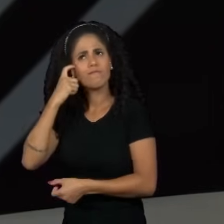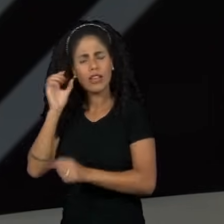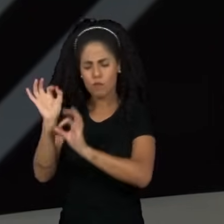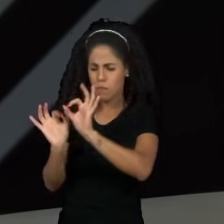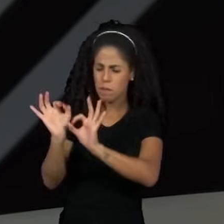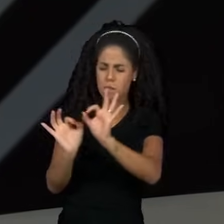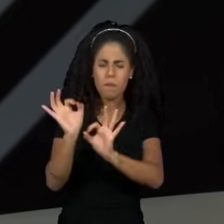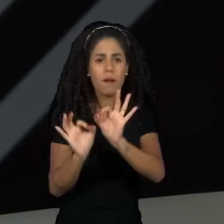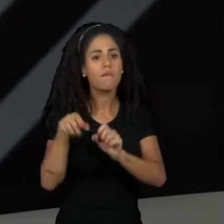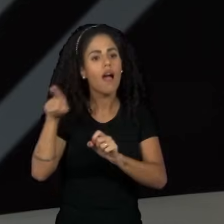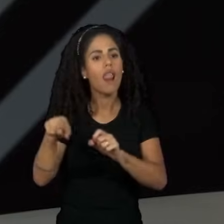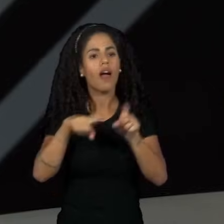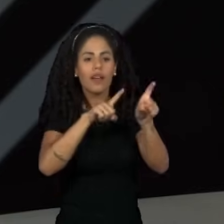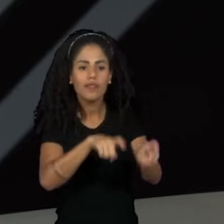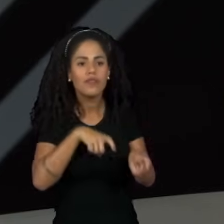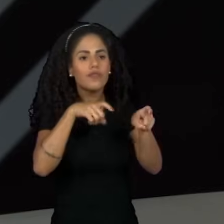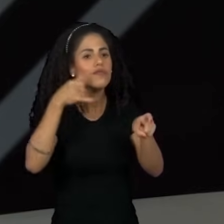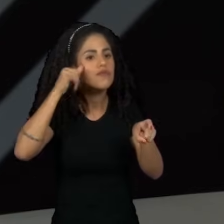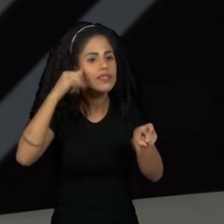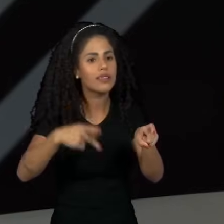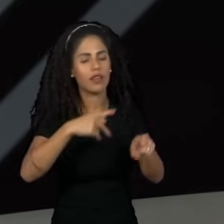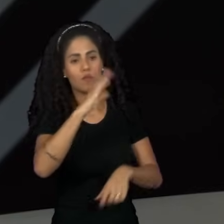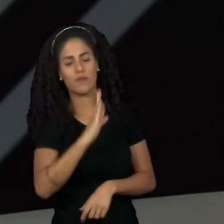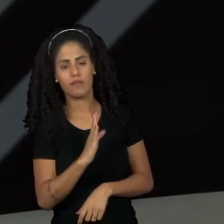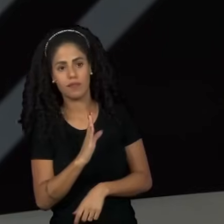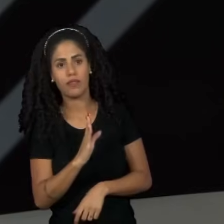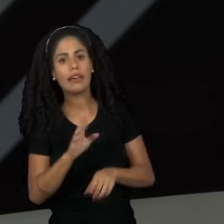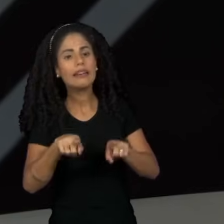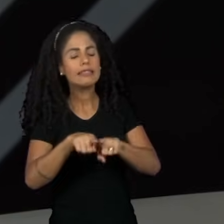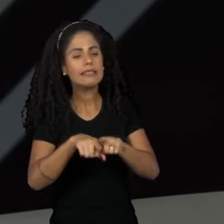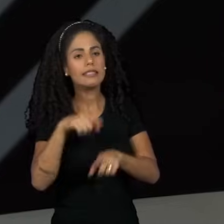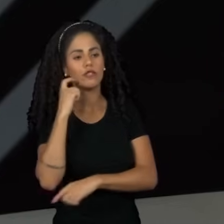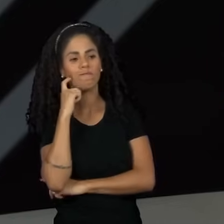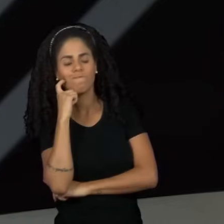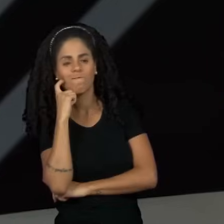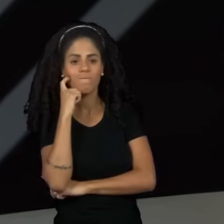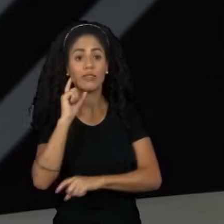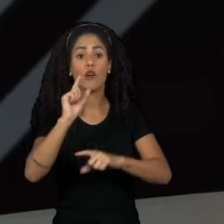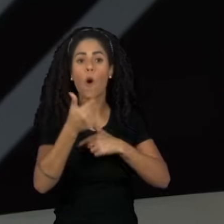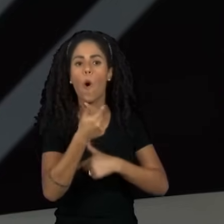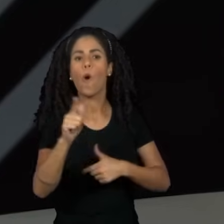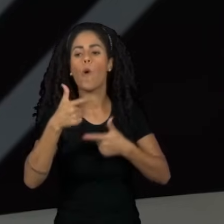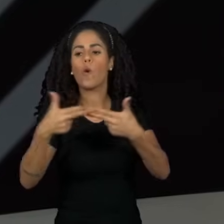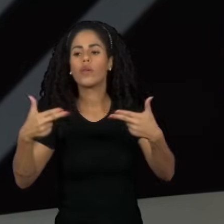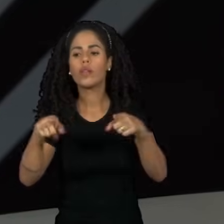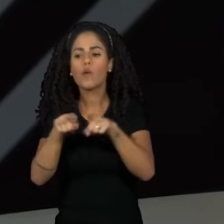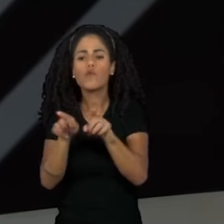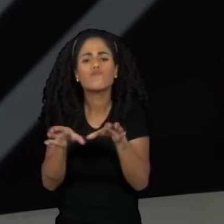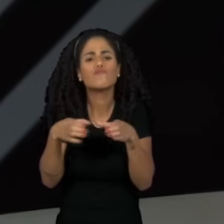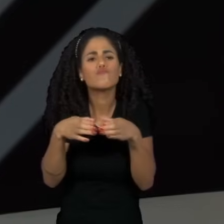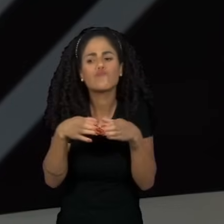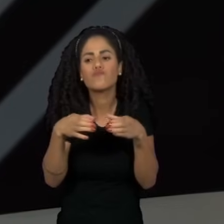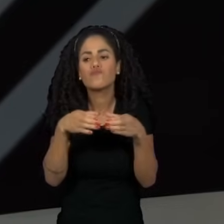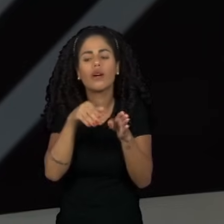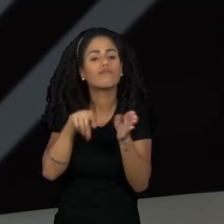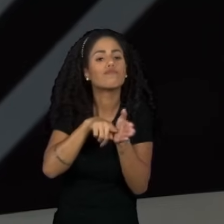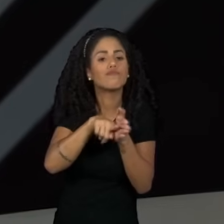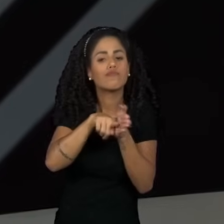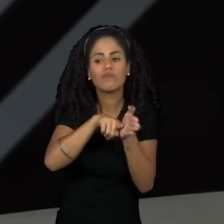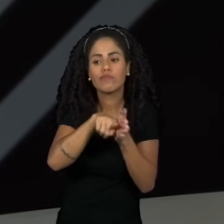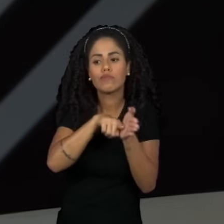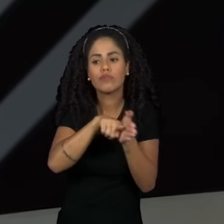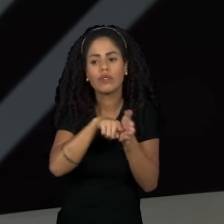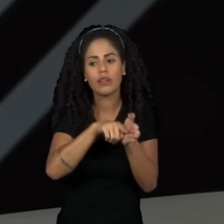organizar umas fazendas aqui neste país. E outra coisa, tinham uma recomendação